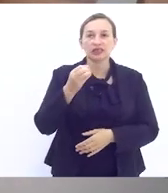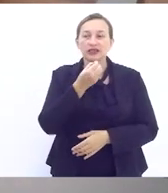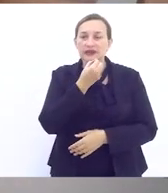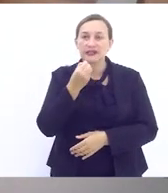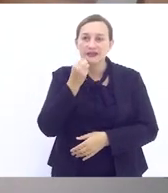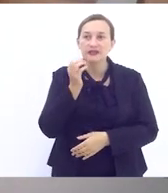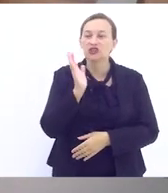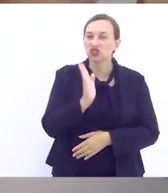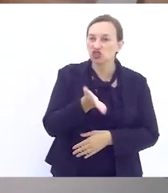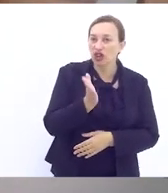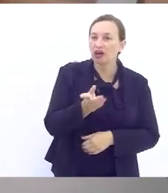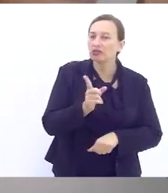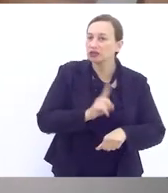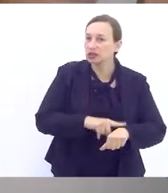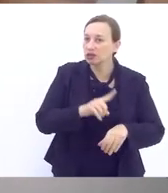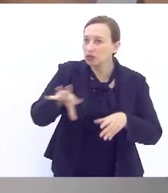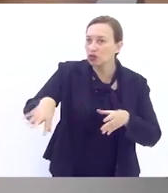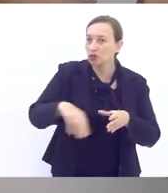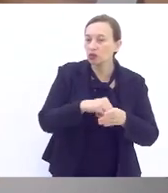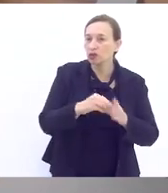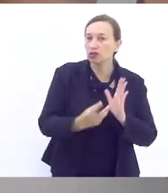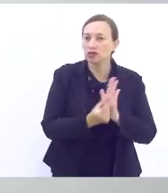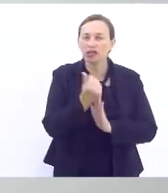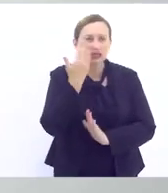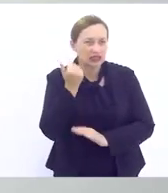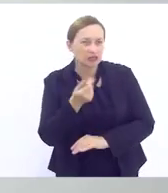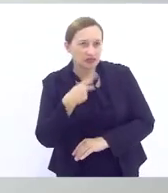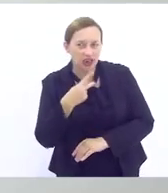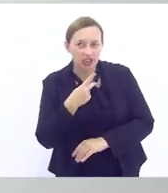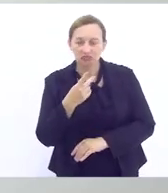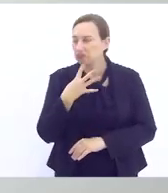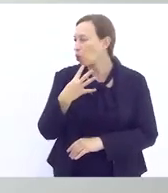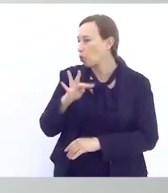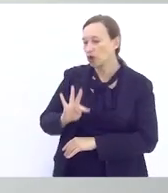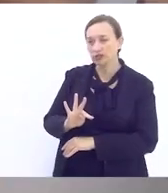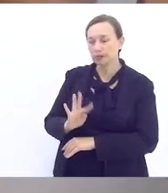a previsão de incluir orçamento só sabe dizer